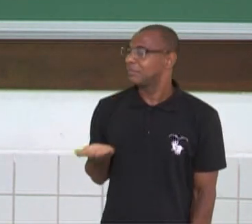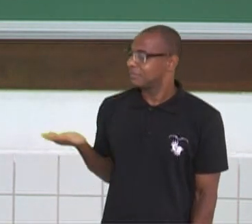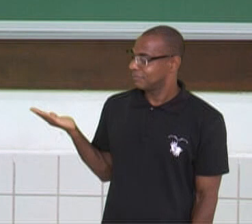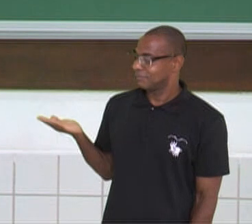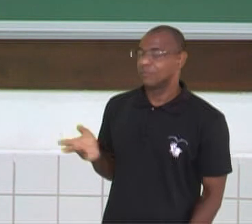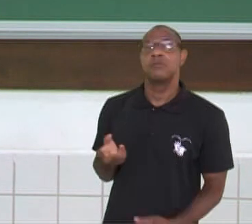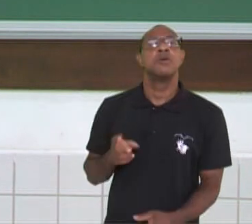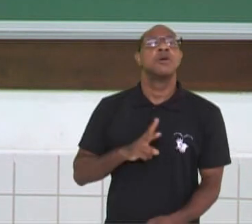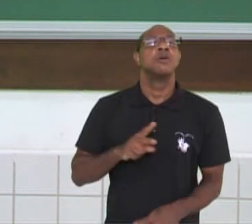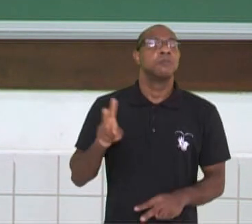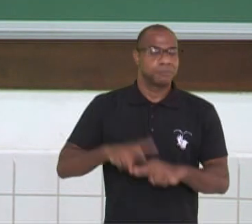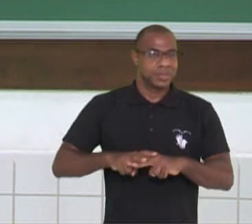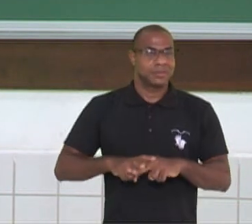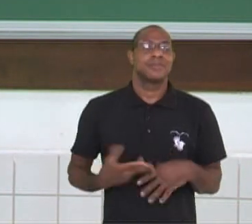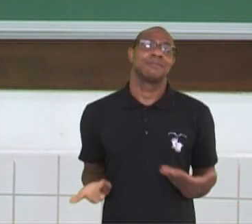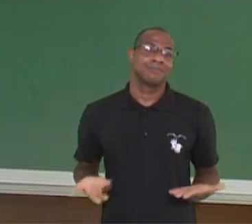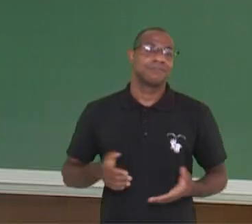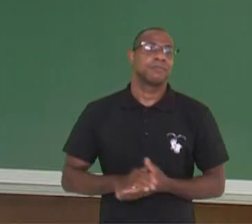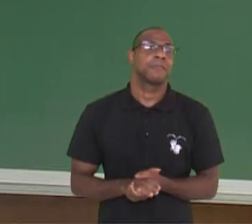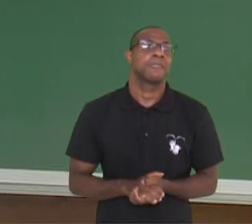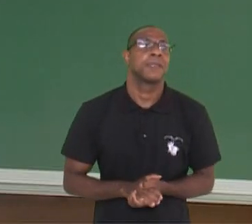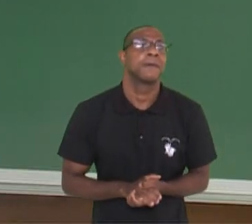e governo.